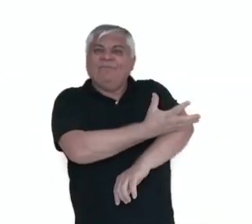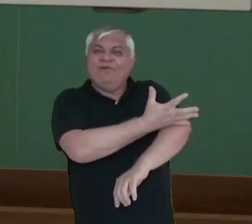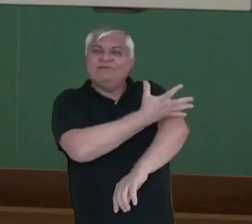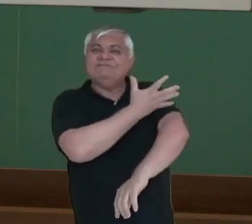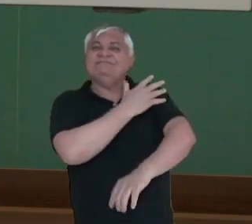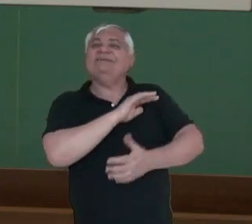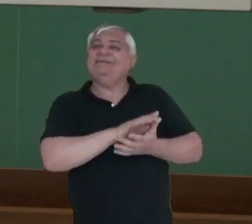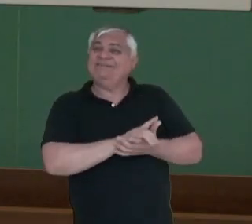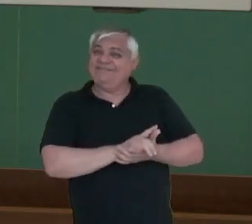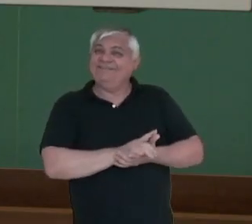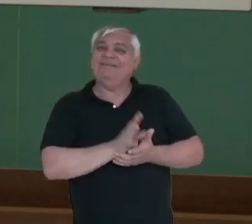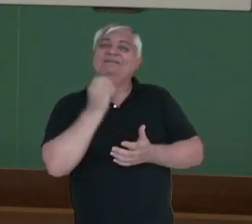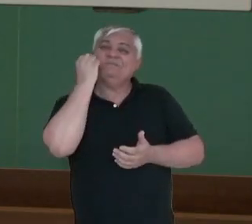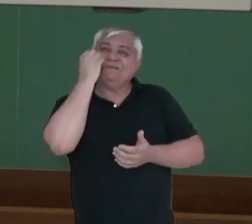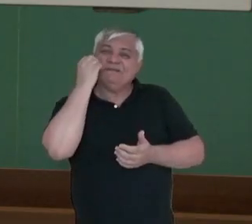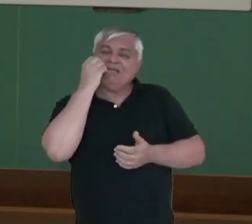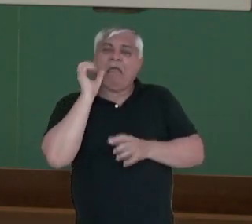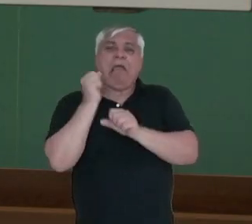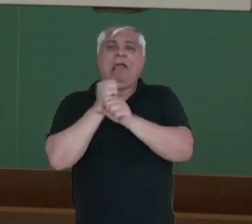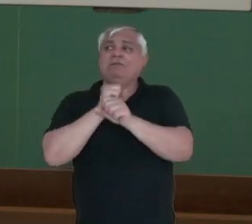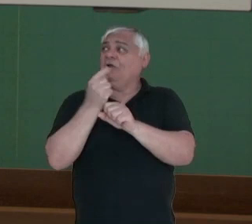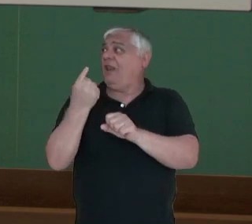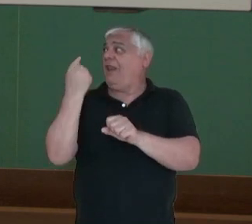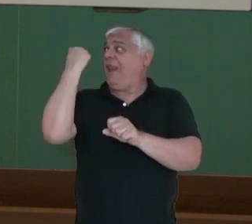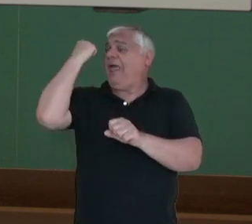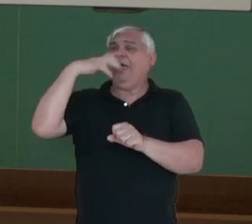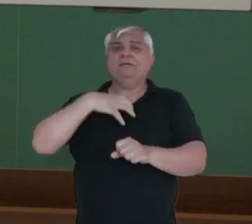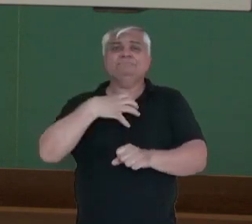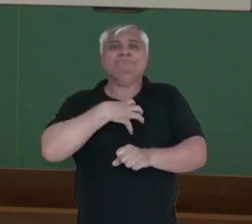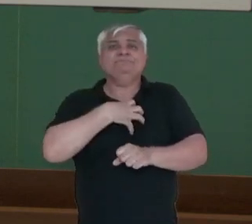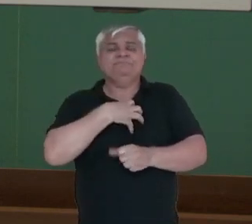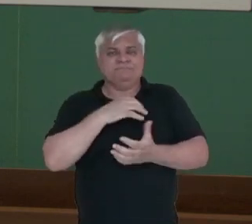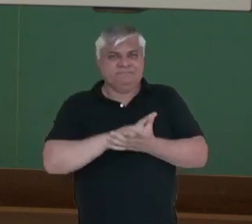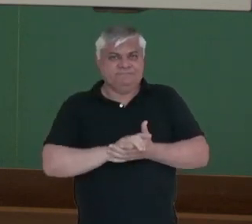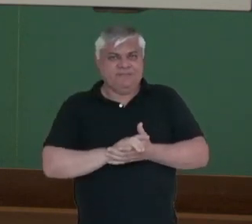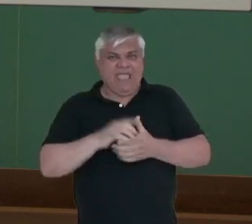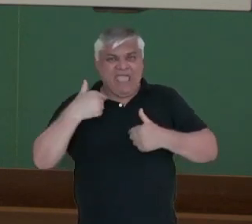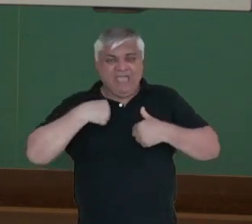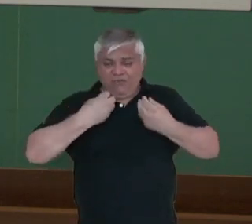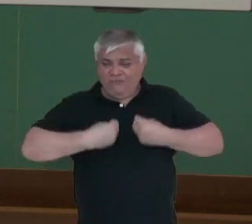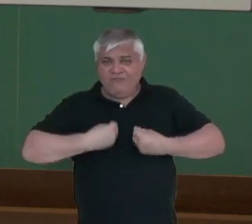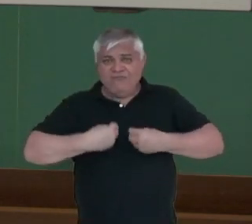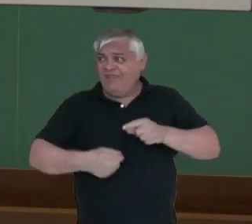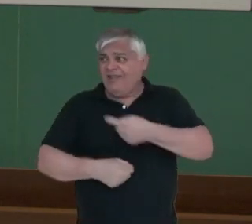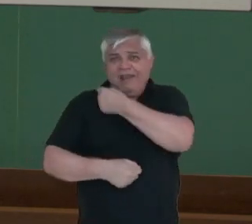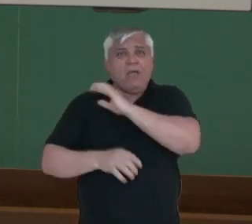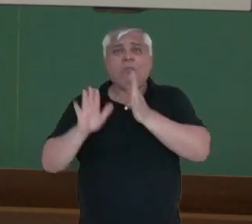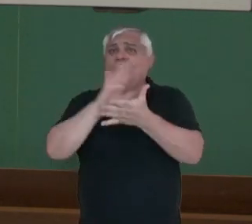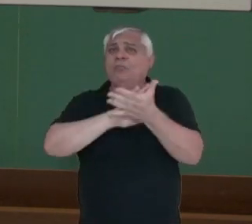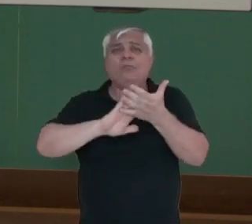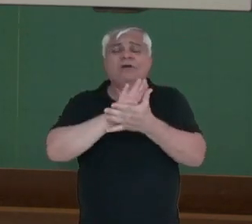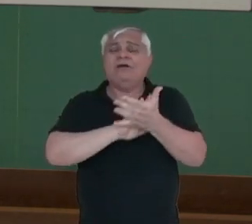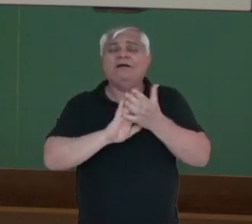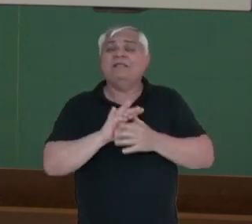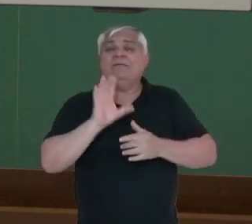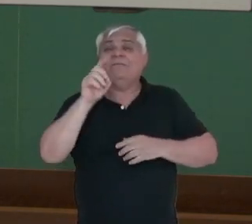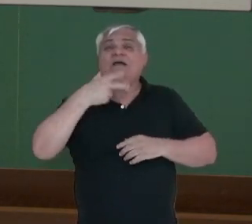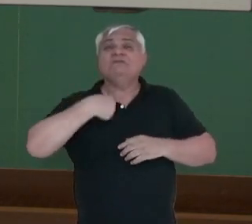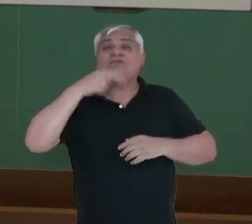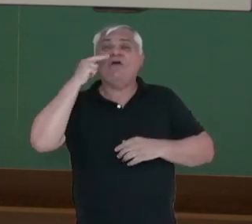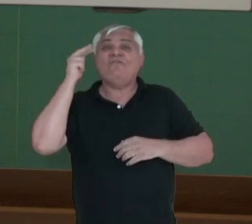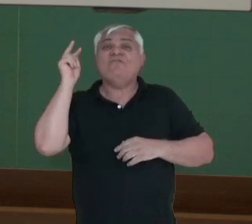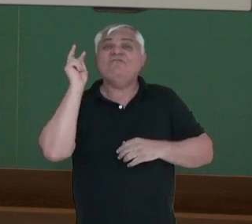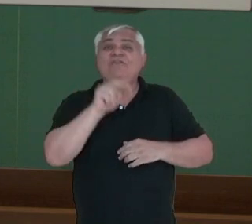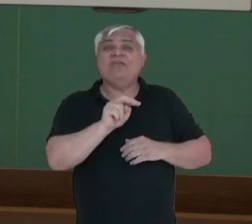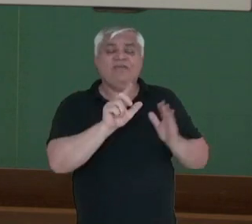experimentada naquele momento. Então, isso não é o fato de eu ter vivenciado, ter tido essa experiência particular,